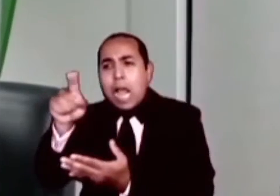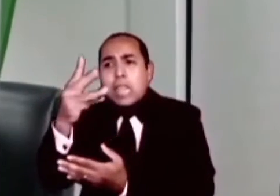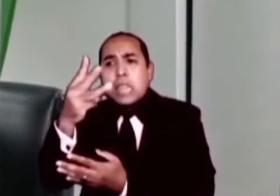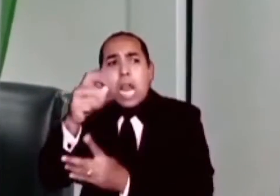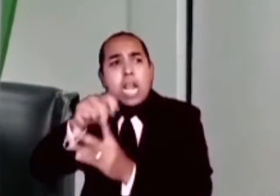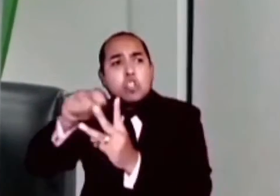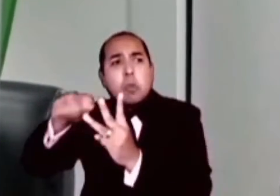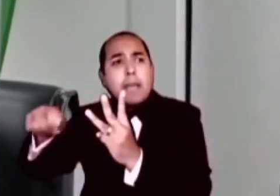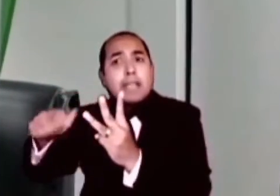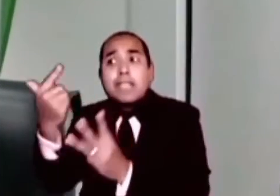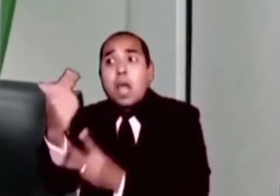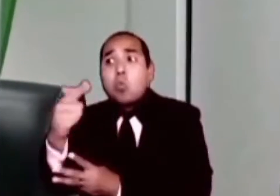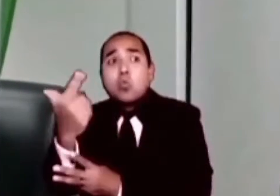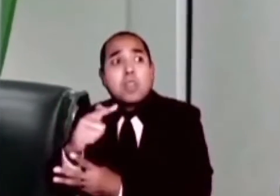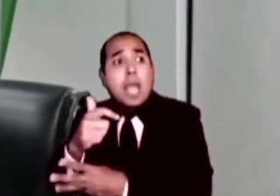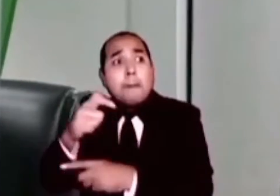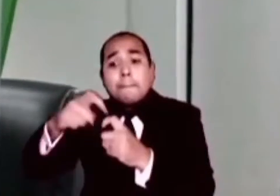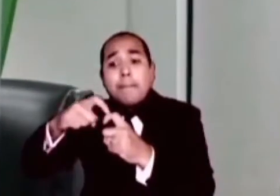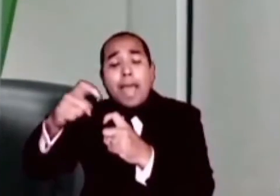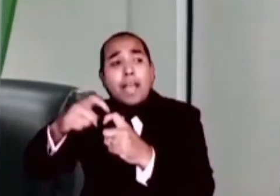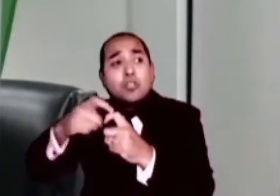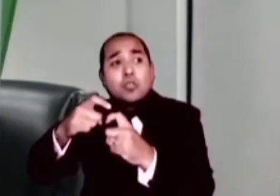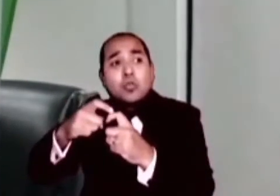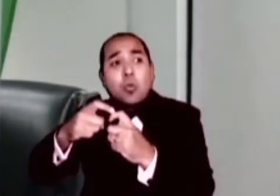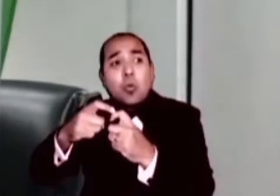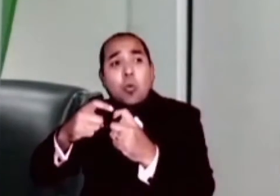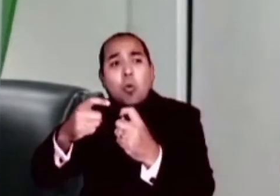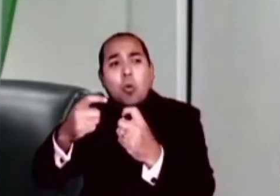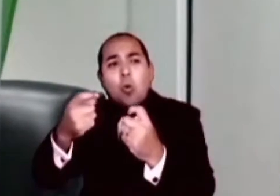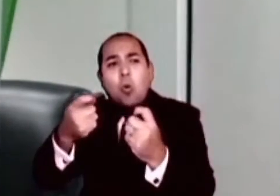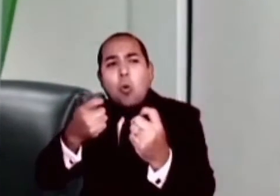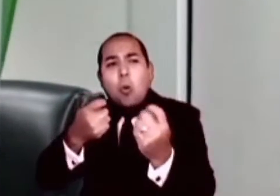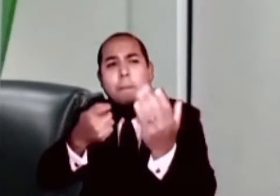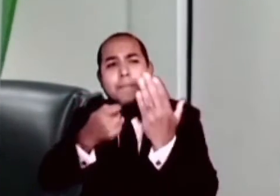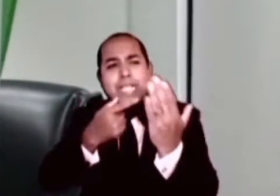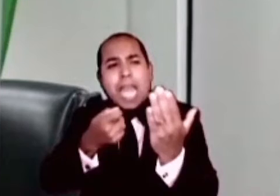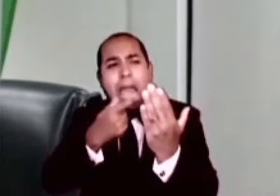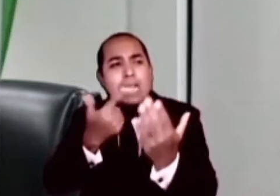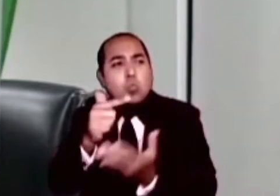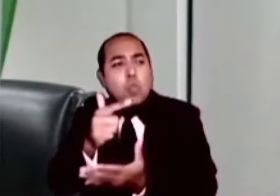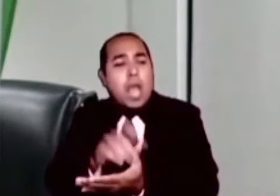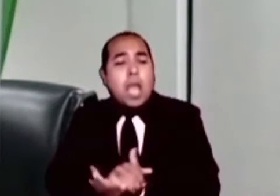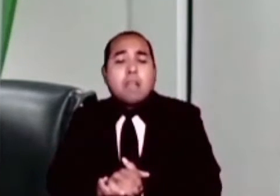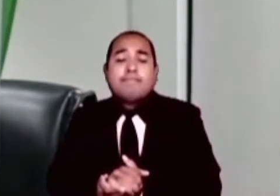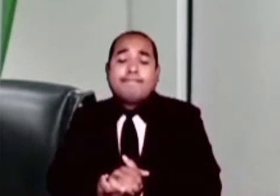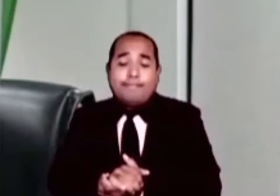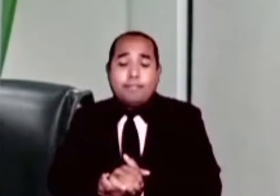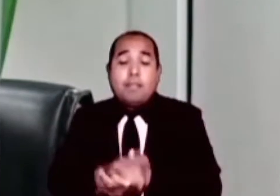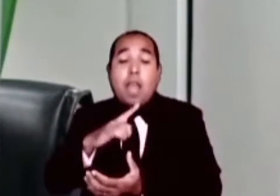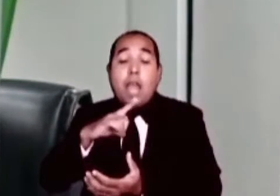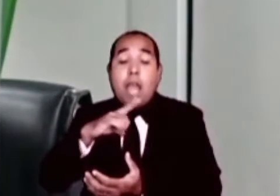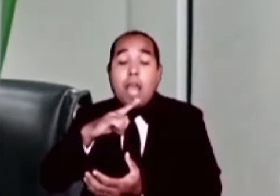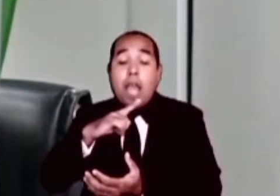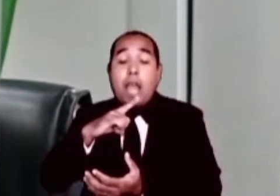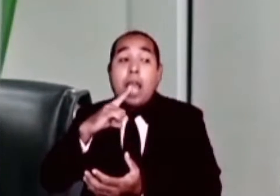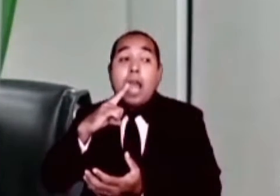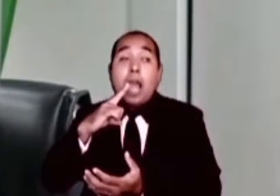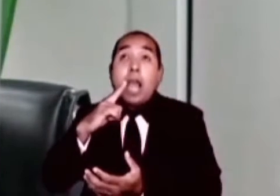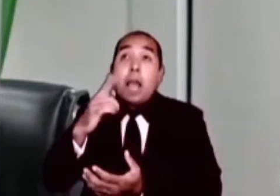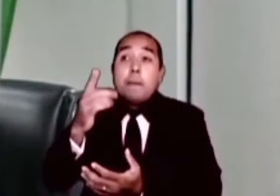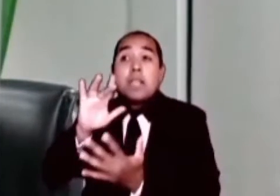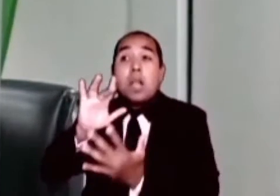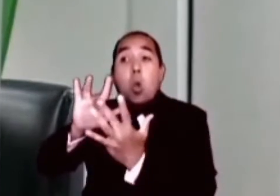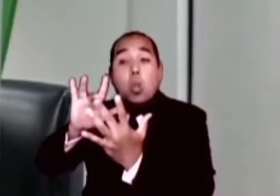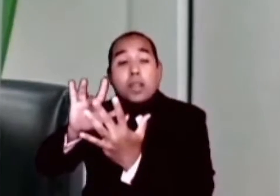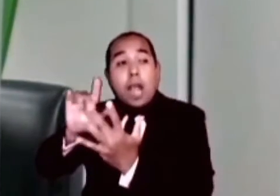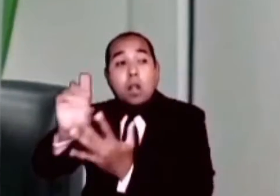psiquiatra. Segundo informação, a nossa assessoria esteve em contato com os responsáveis, alegou que